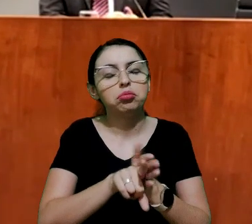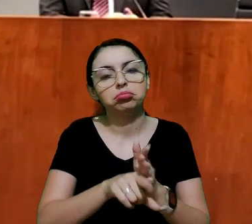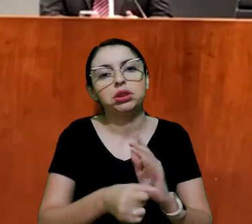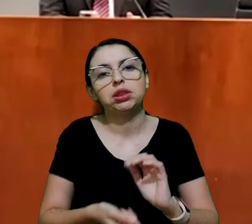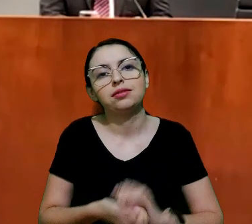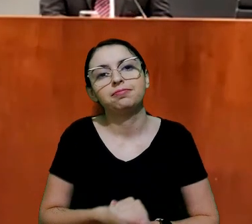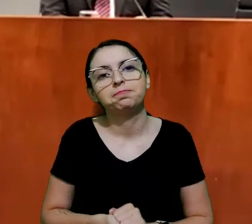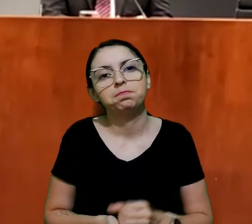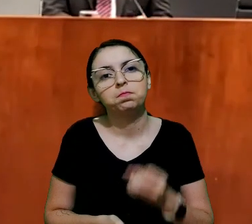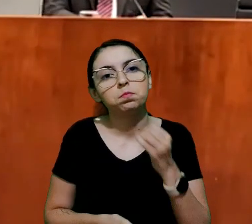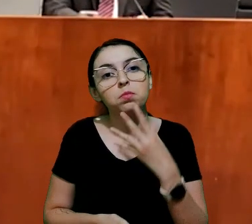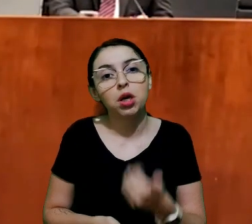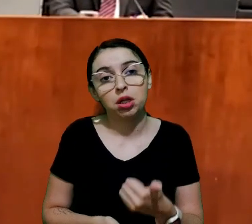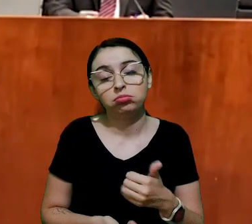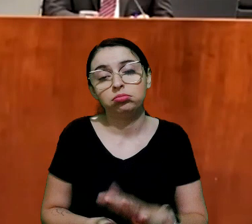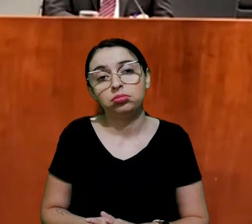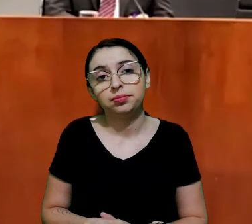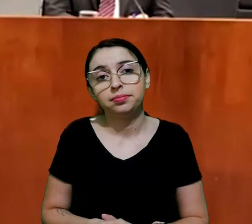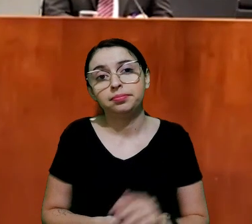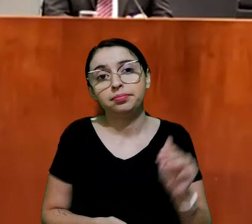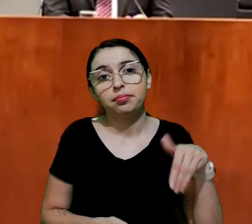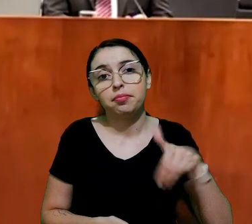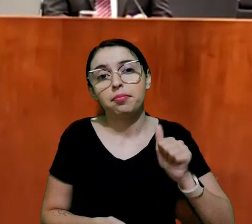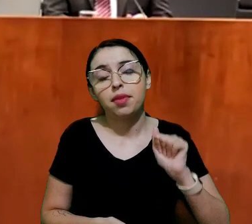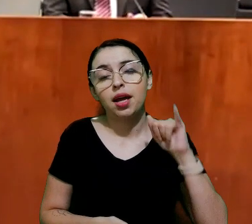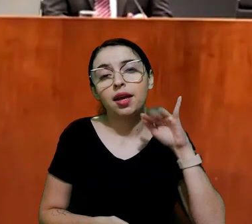Muito bem, professor Mairan.